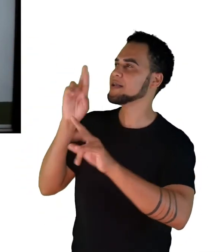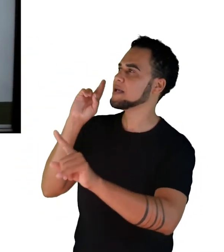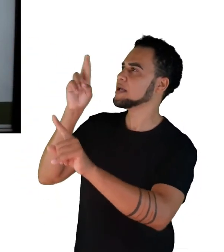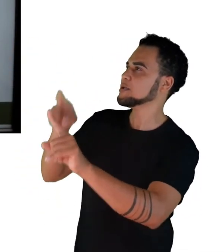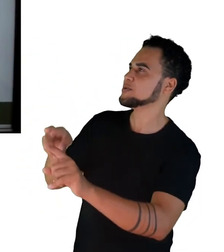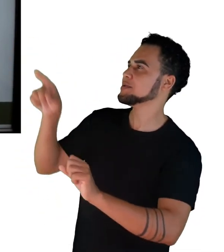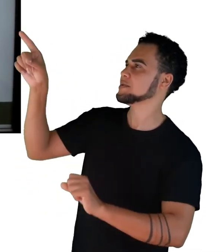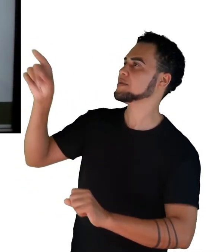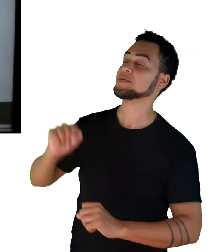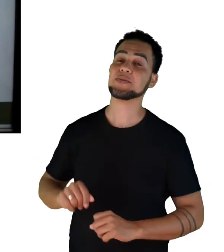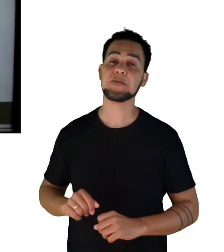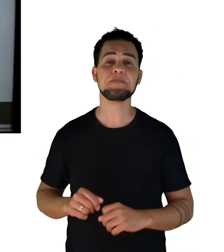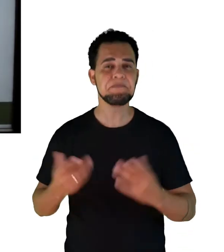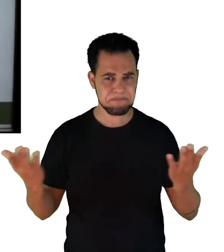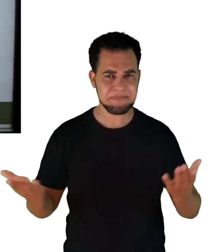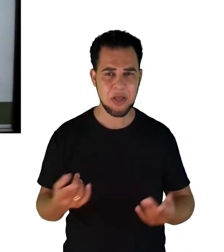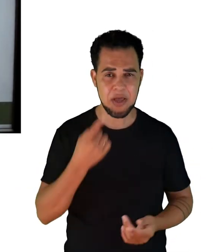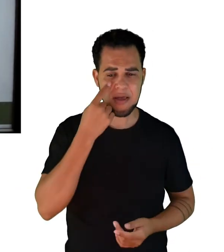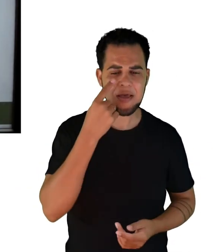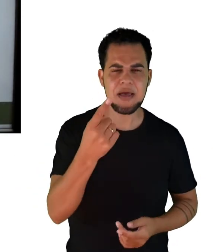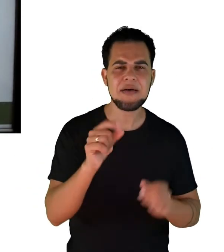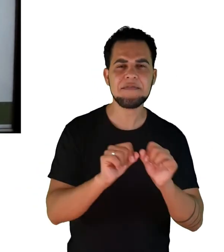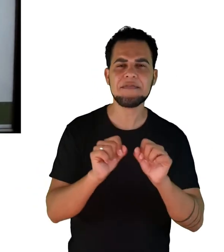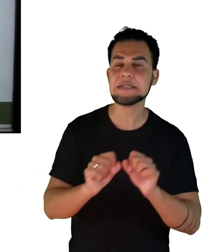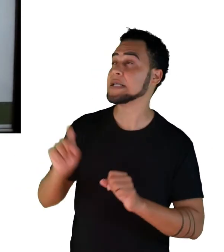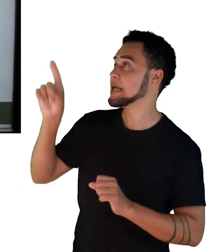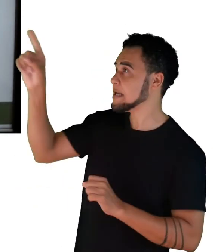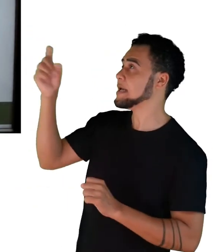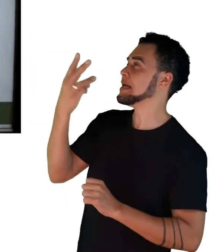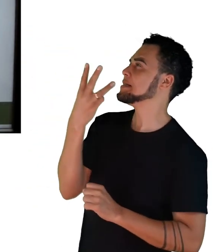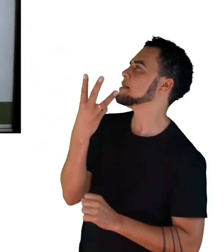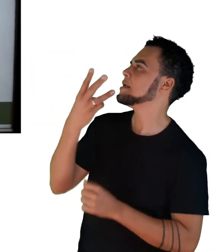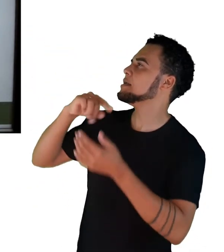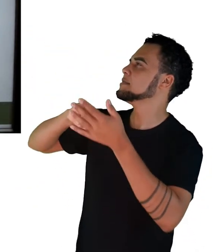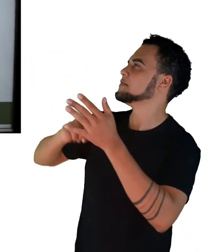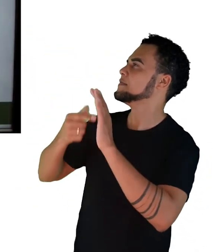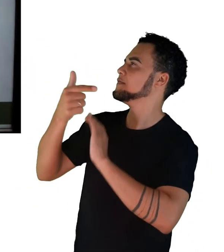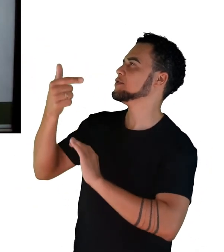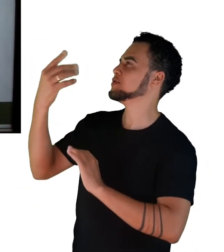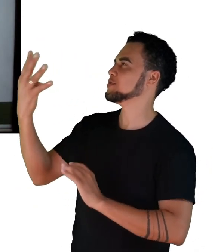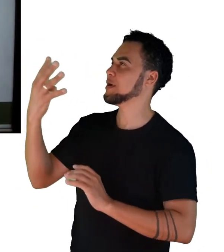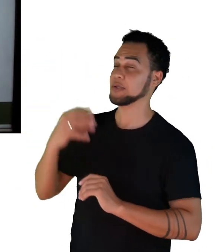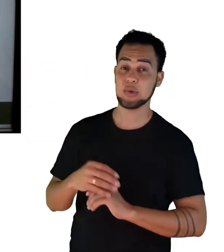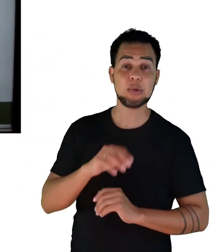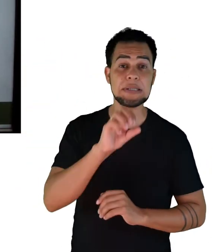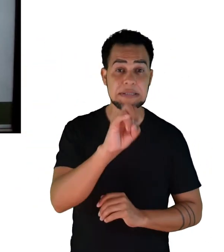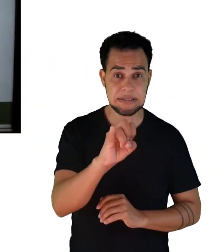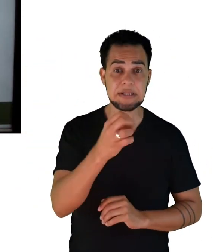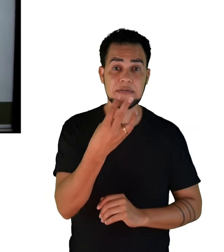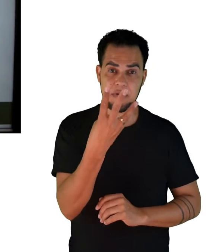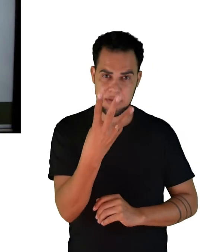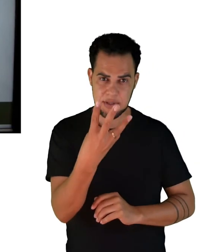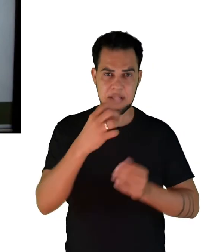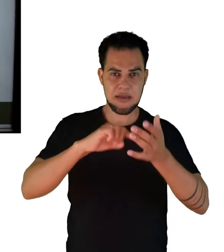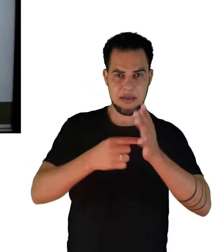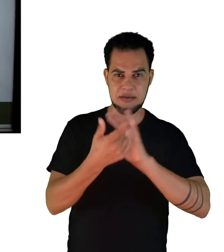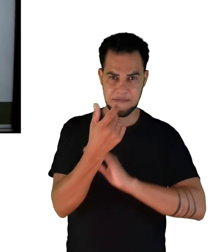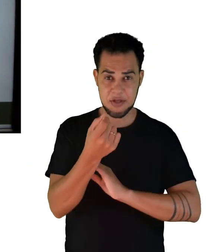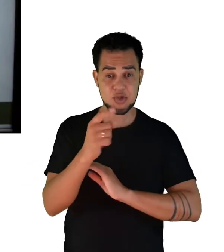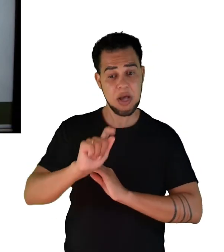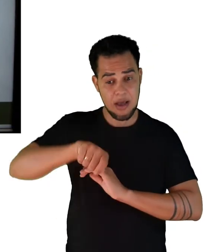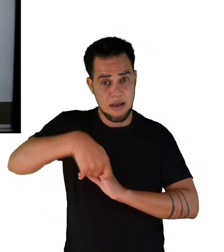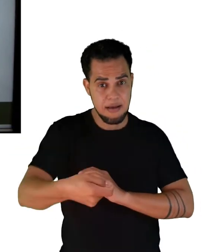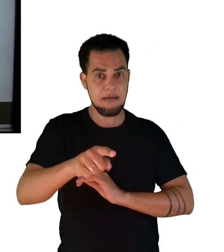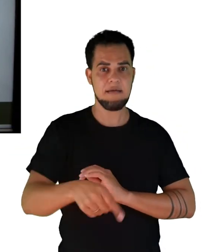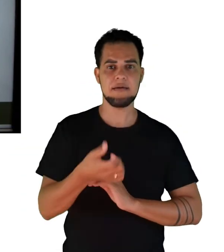resultado. Então, vamos fazer 3 vezes 24. Se fosse 3 vezes 20, daria